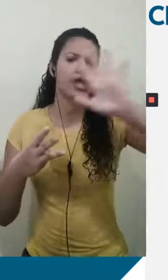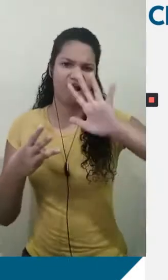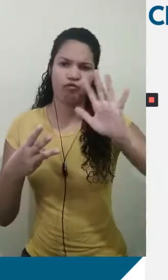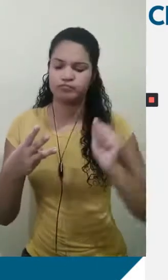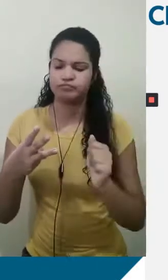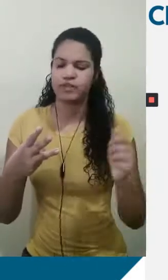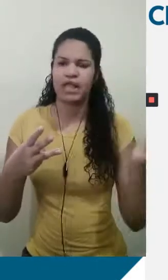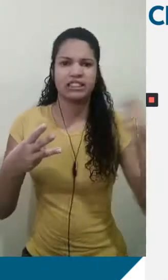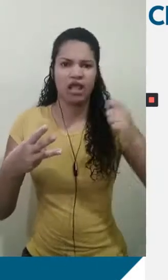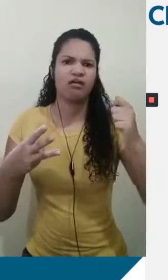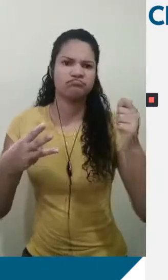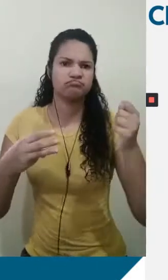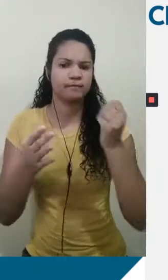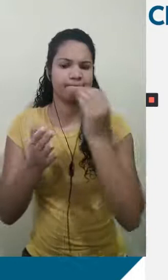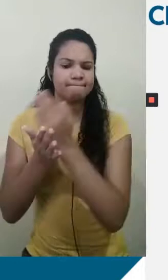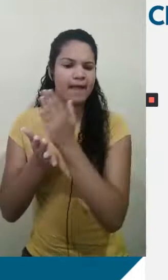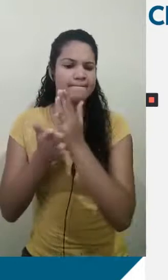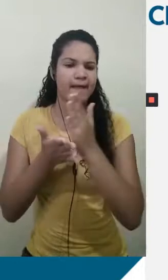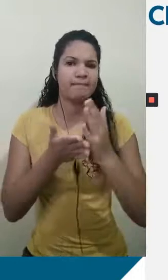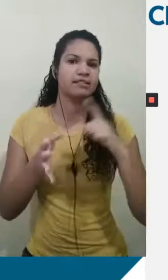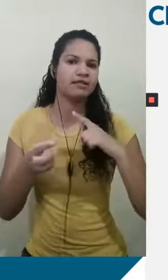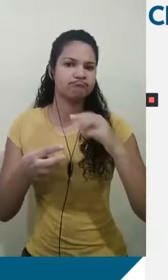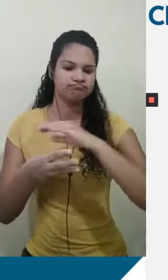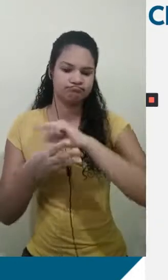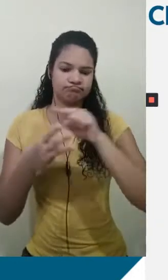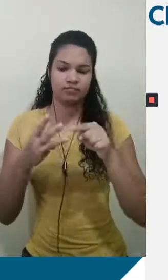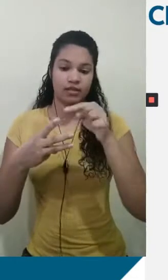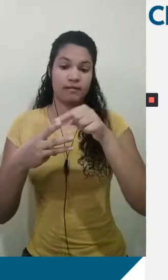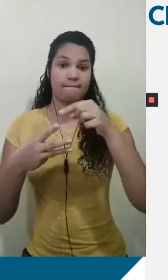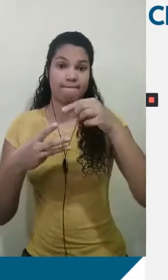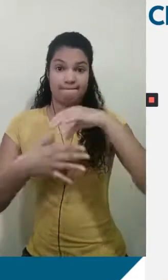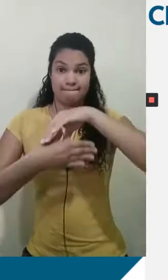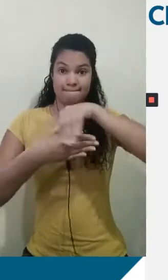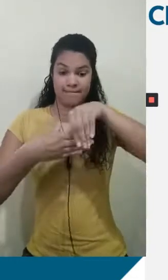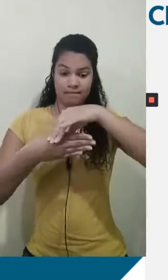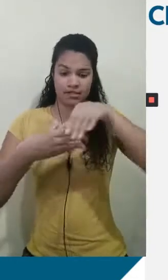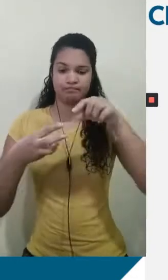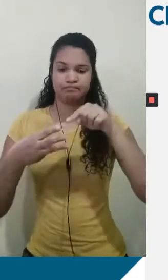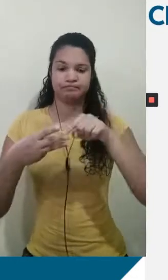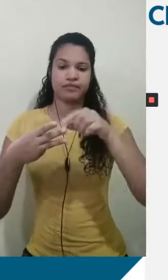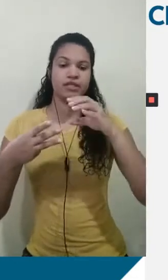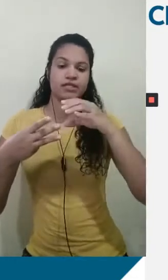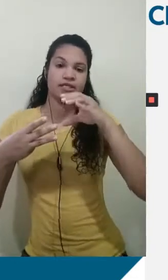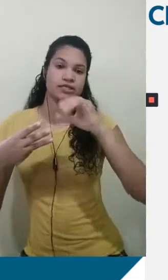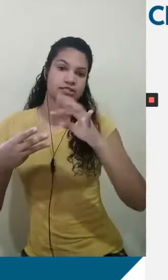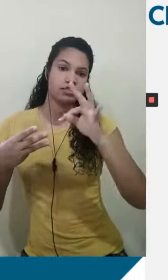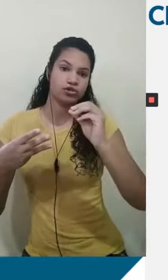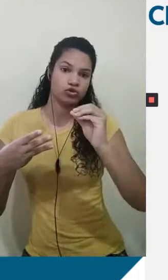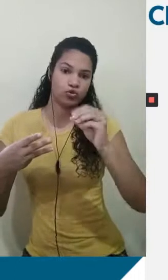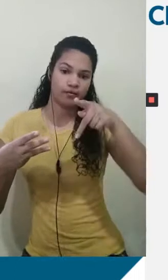em citoplasma e núcleo. Evidentemente que dentro do citoplasma existe um conjunto